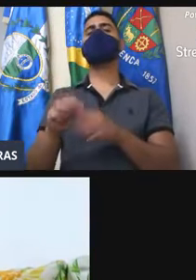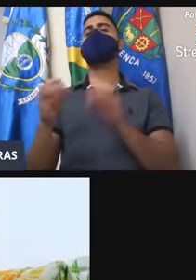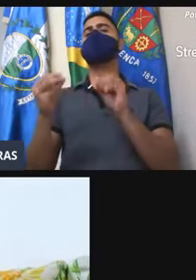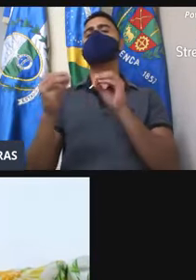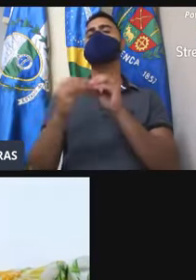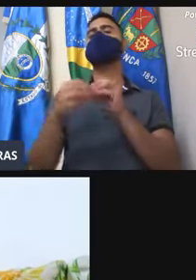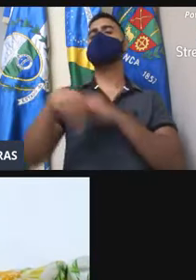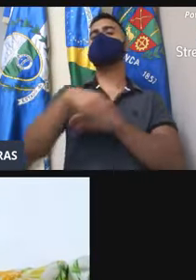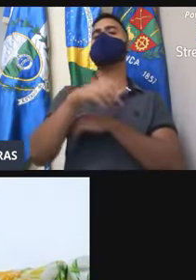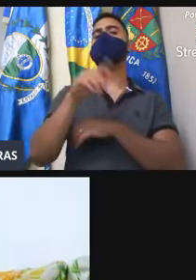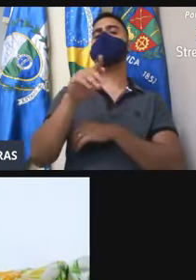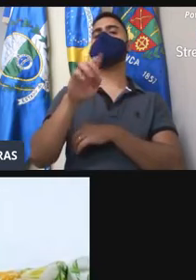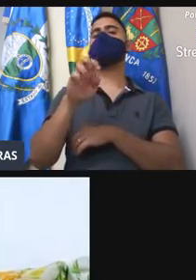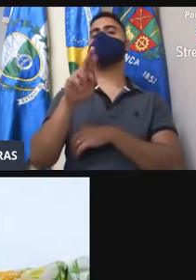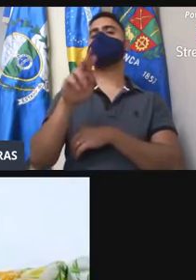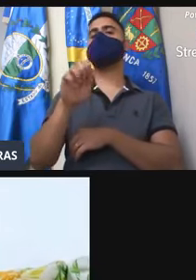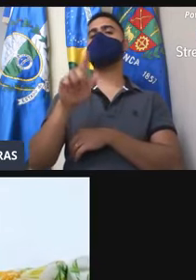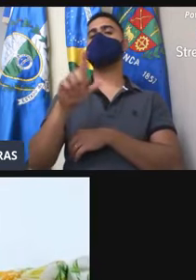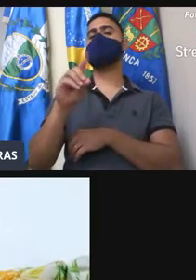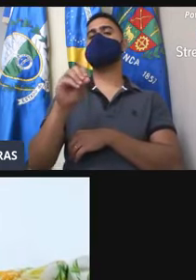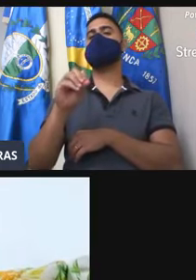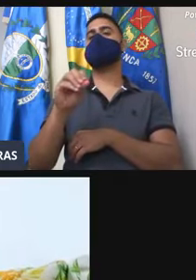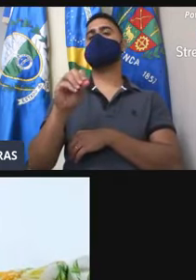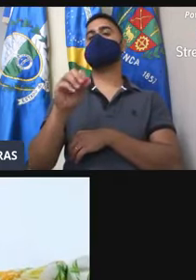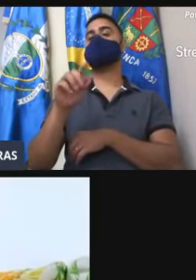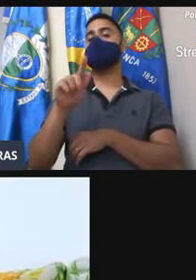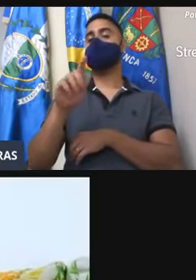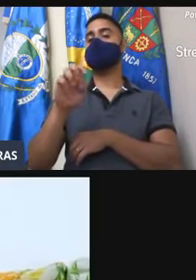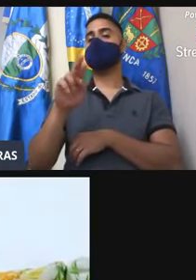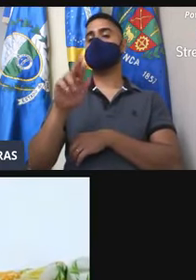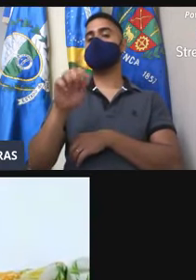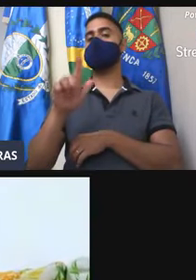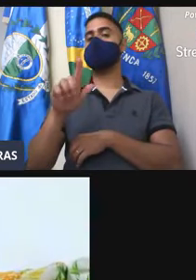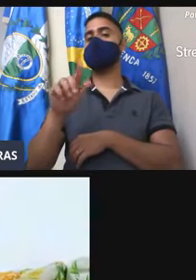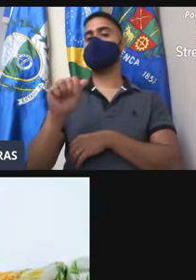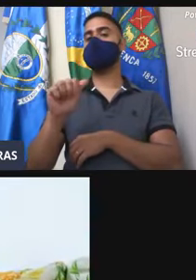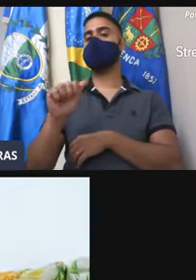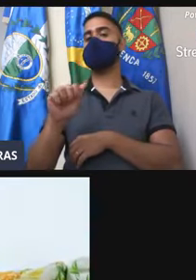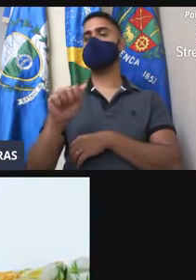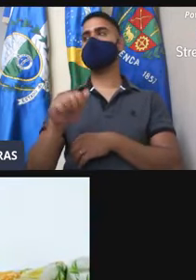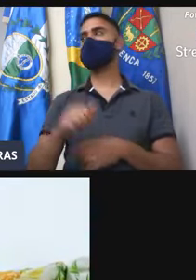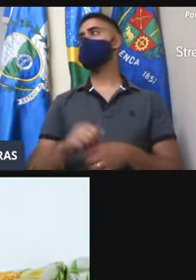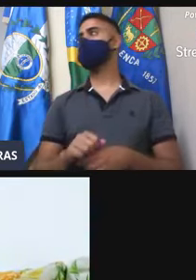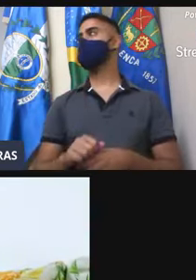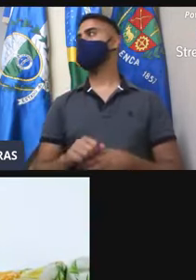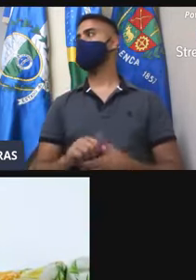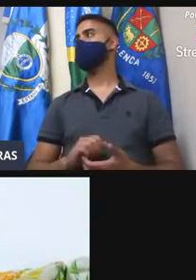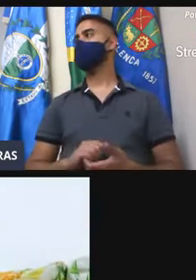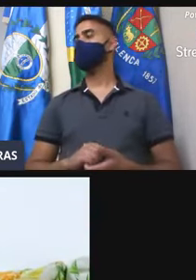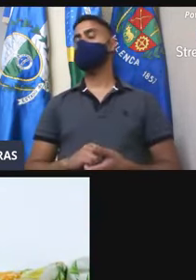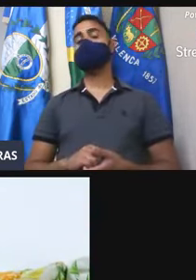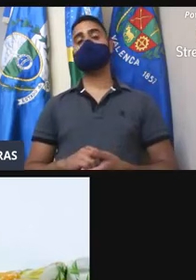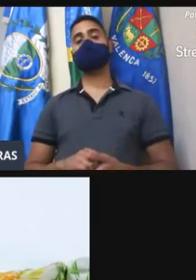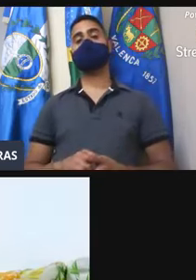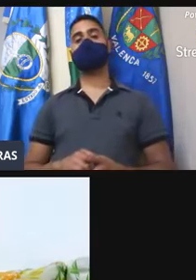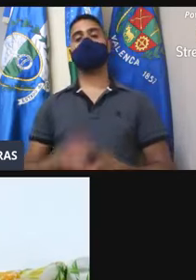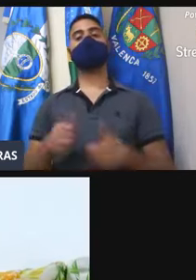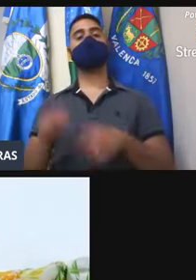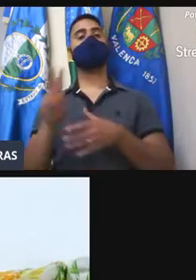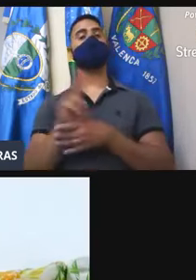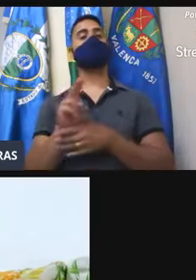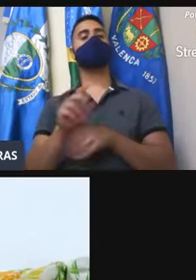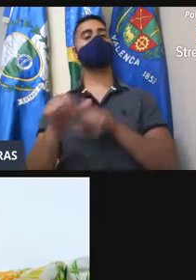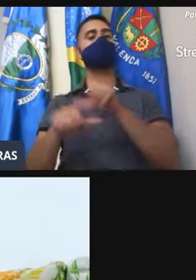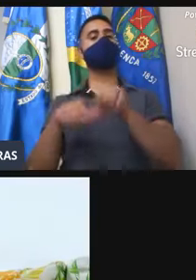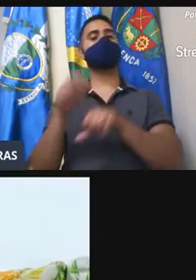a Geralda Maria da Conceição, localizada no bairro da Varginha, Valença, Rio de Janeiro, passando